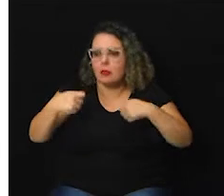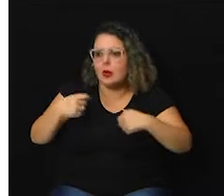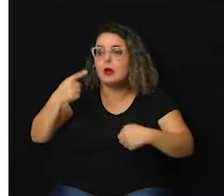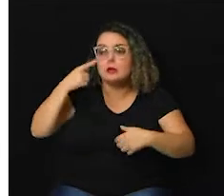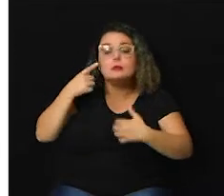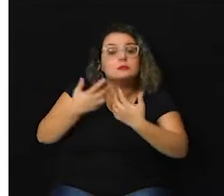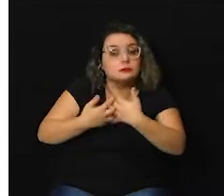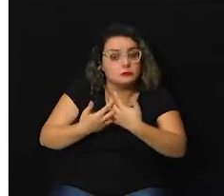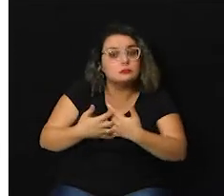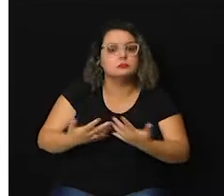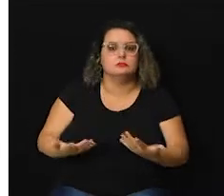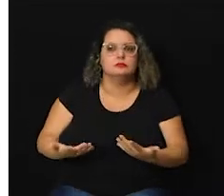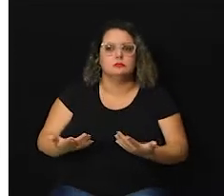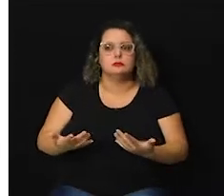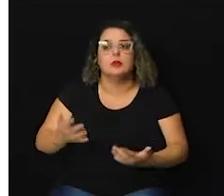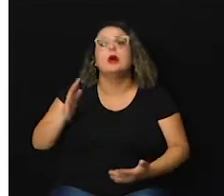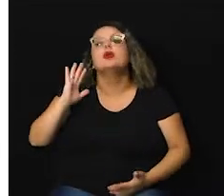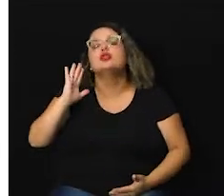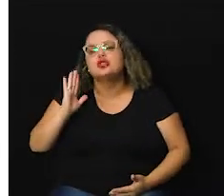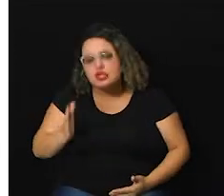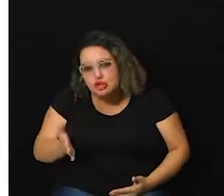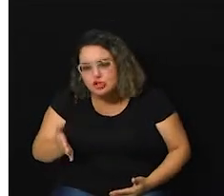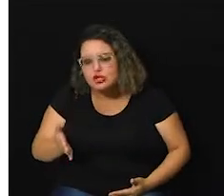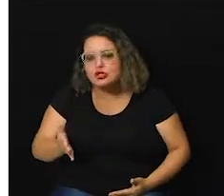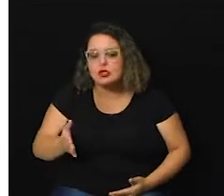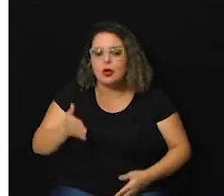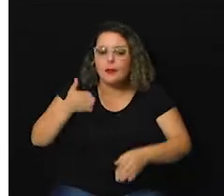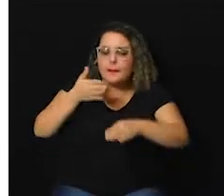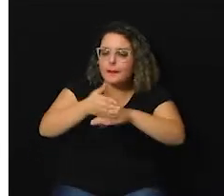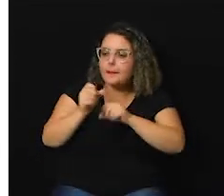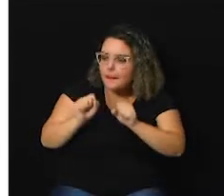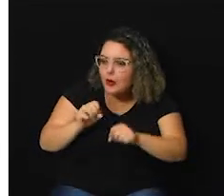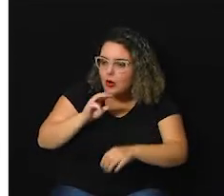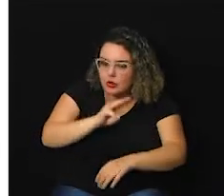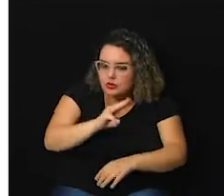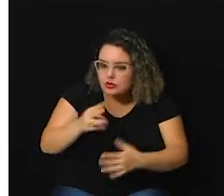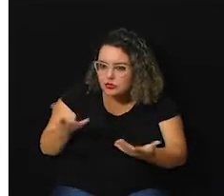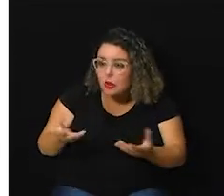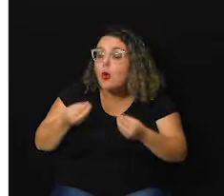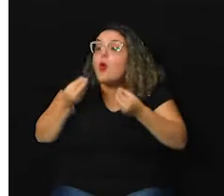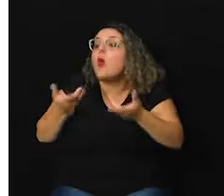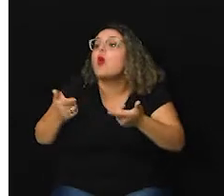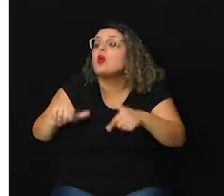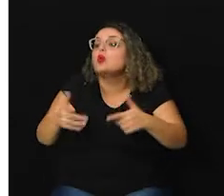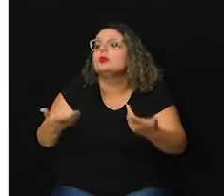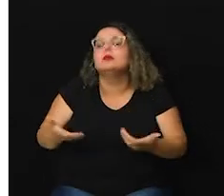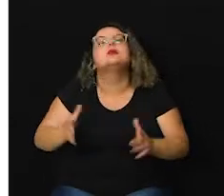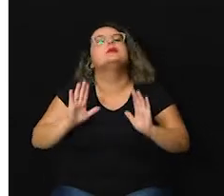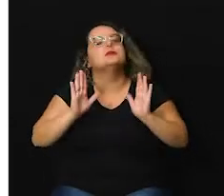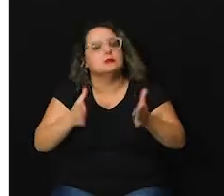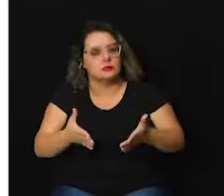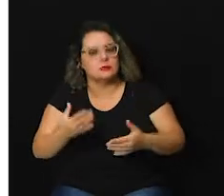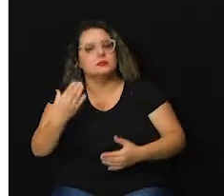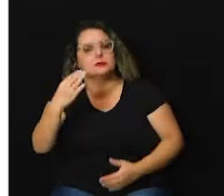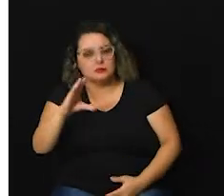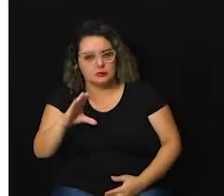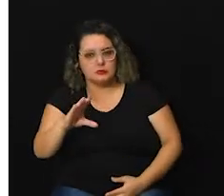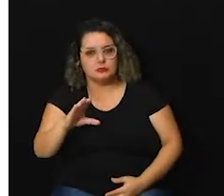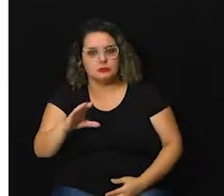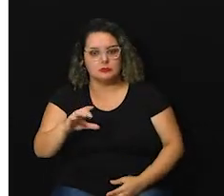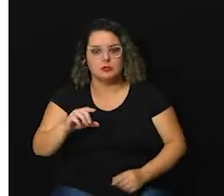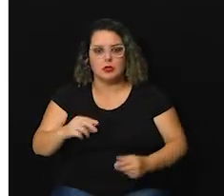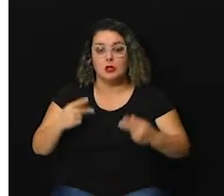E esse artigo já está no ar. Onde que as pessoas podem acessá-lo, Neiva? Ele está no ar, tem um